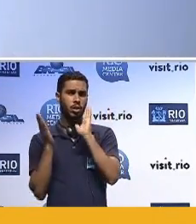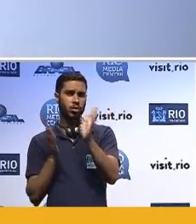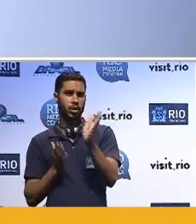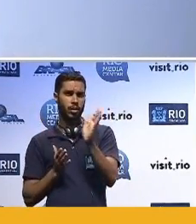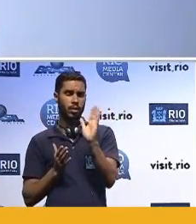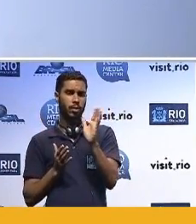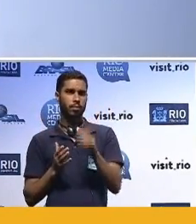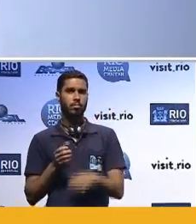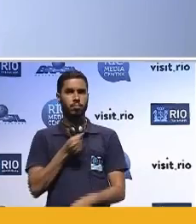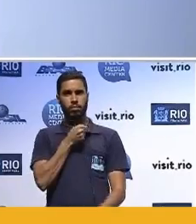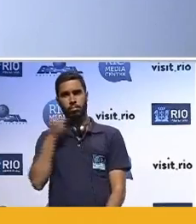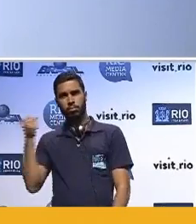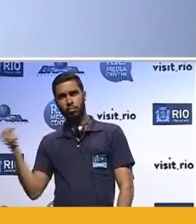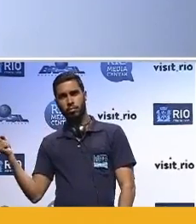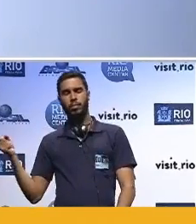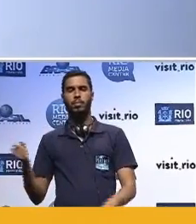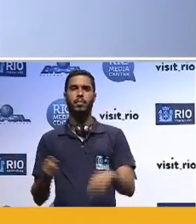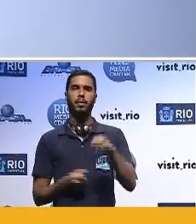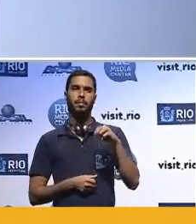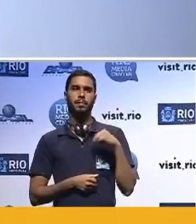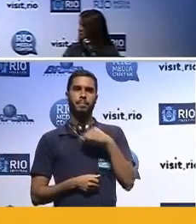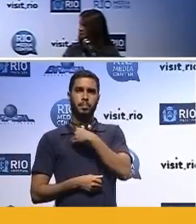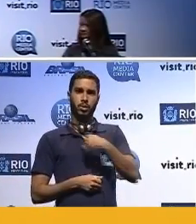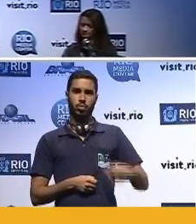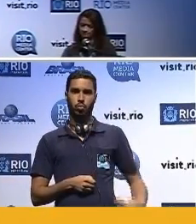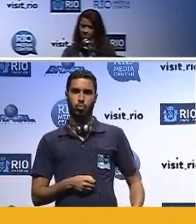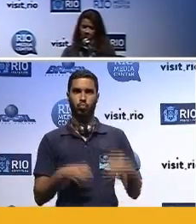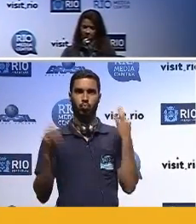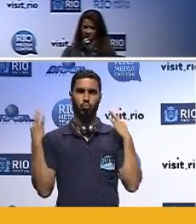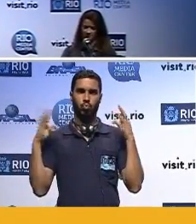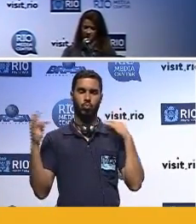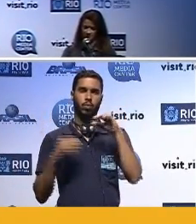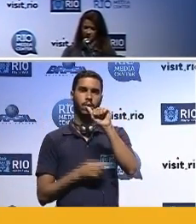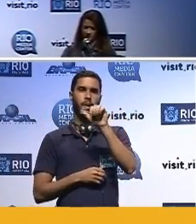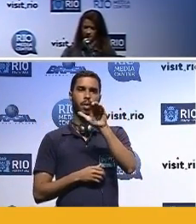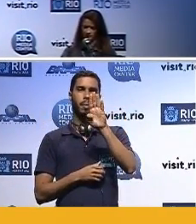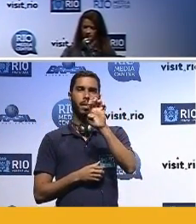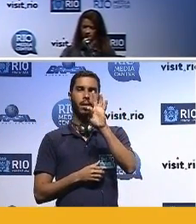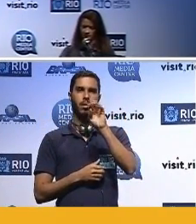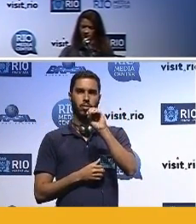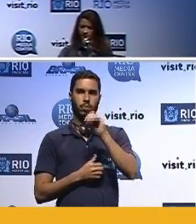a palavra ao senhor ministro do Turismo, Alberto Alves.